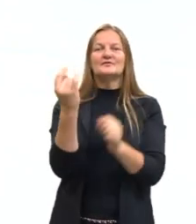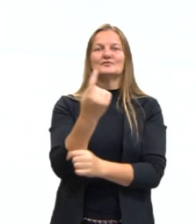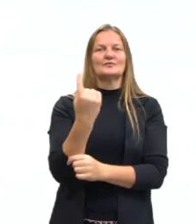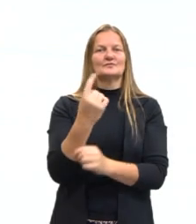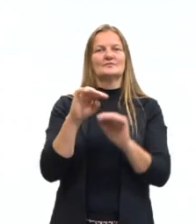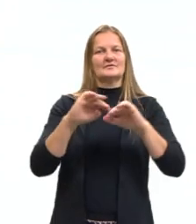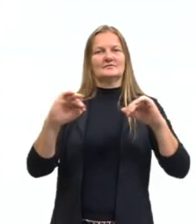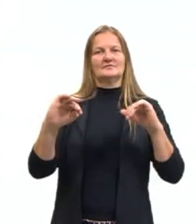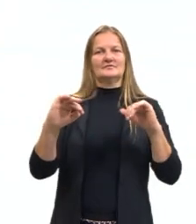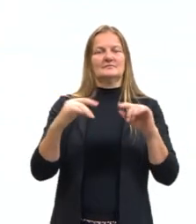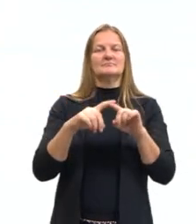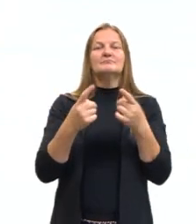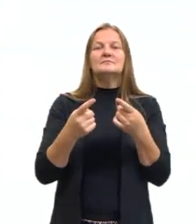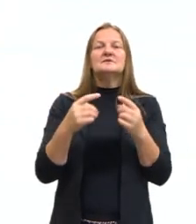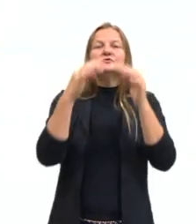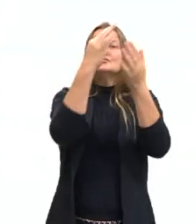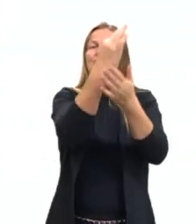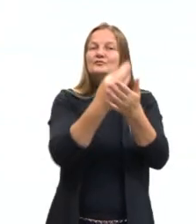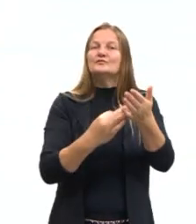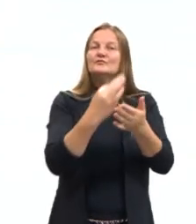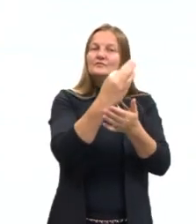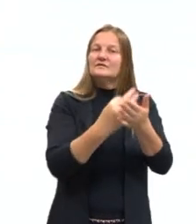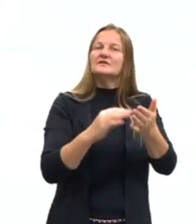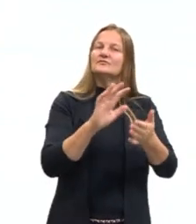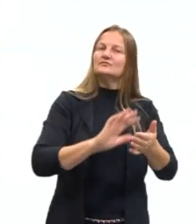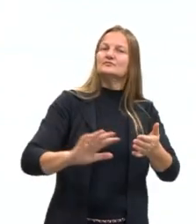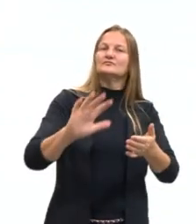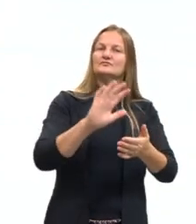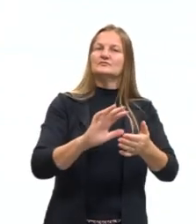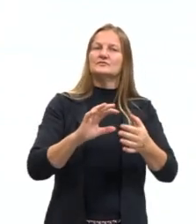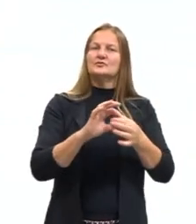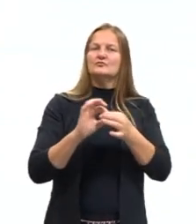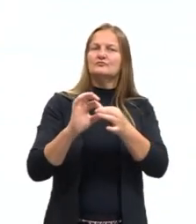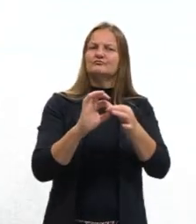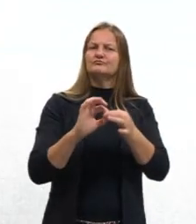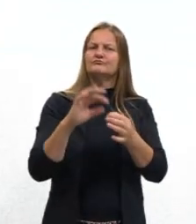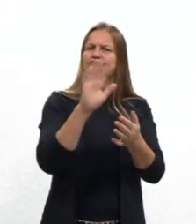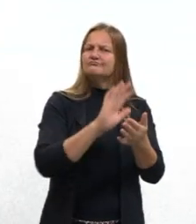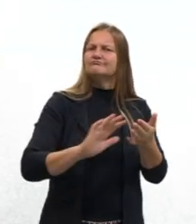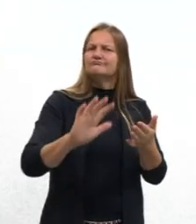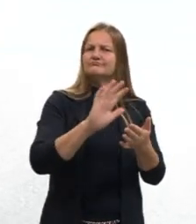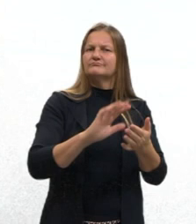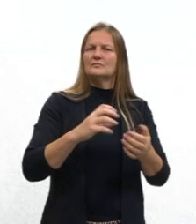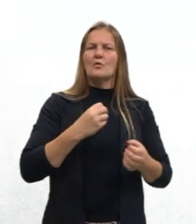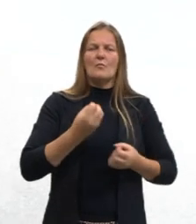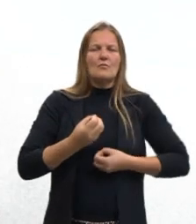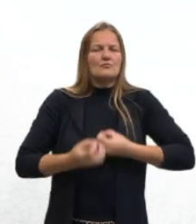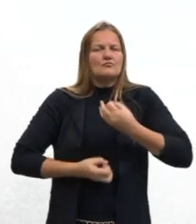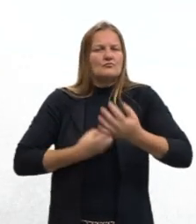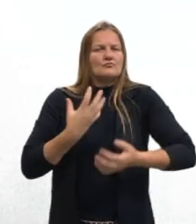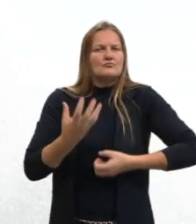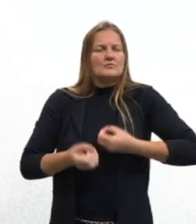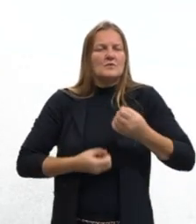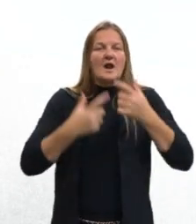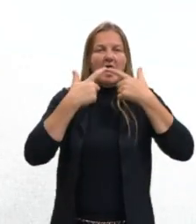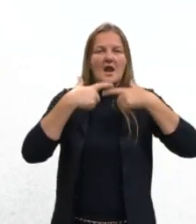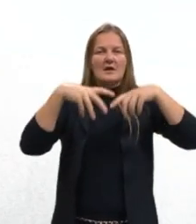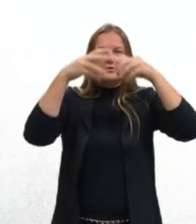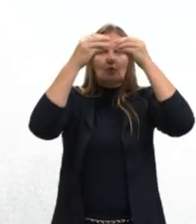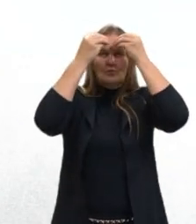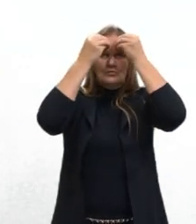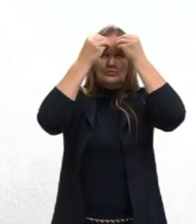isolada mas o texto que é a unidade básica de manifestação da